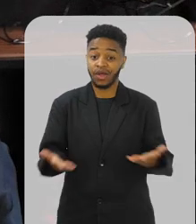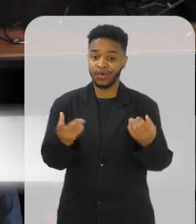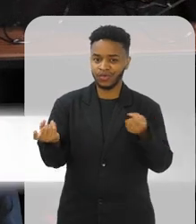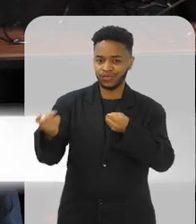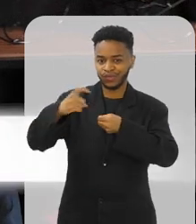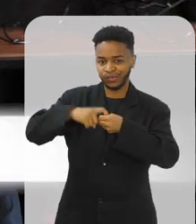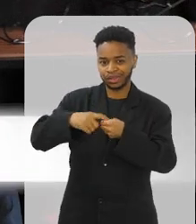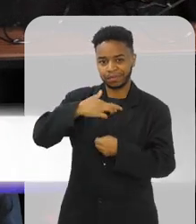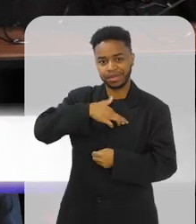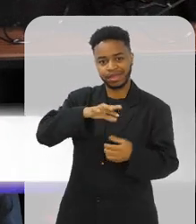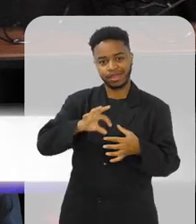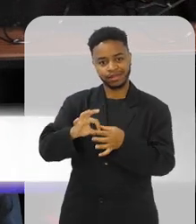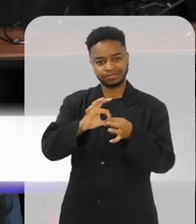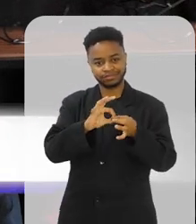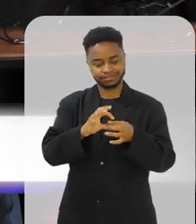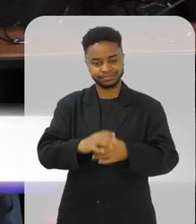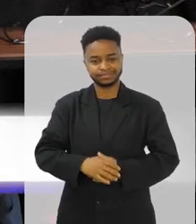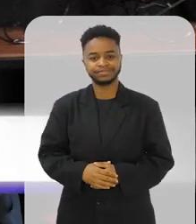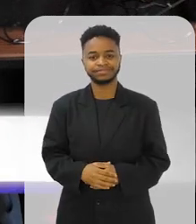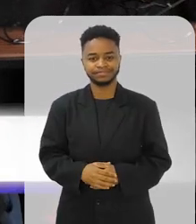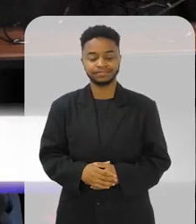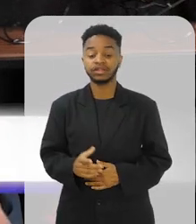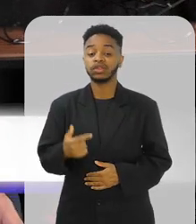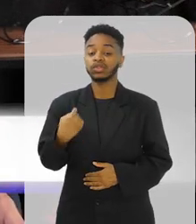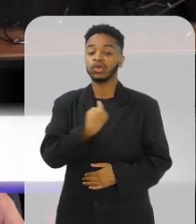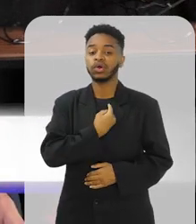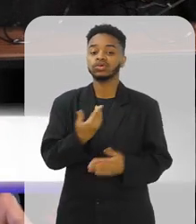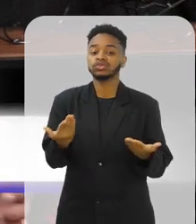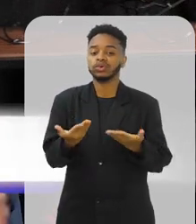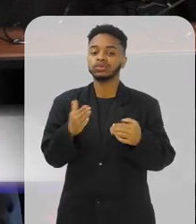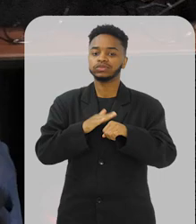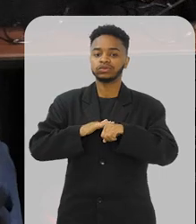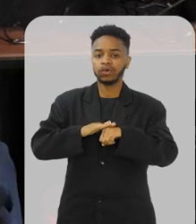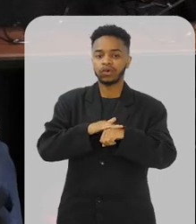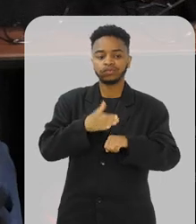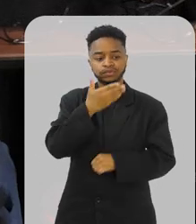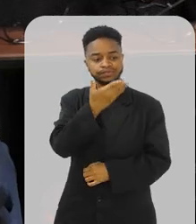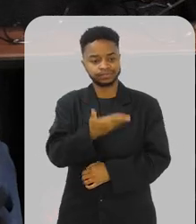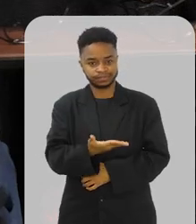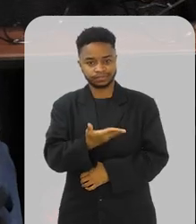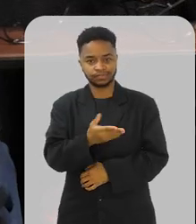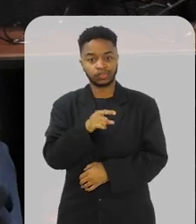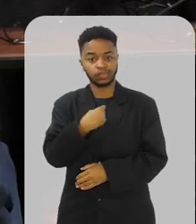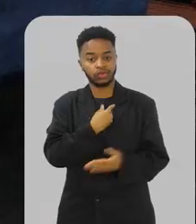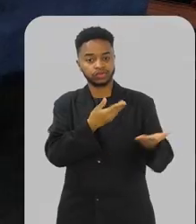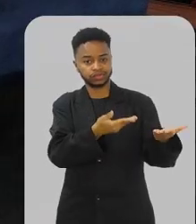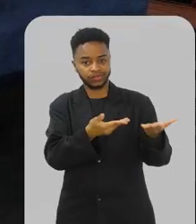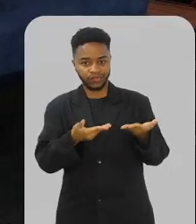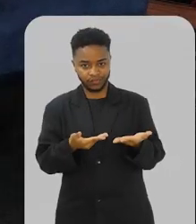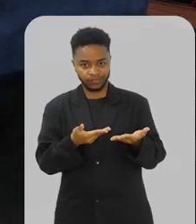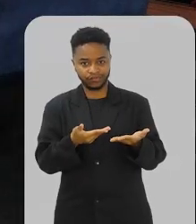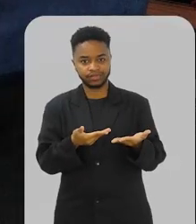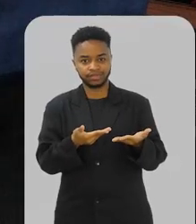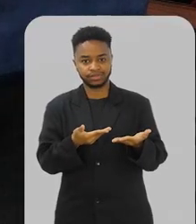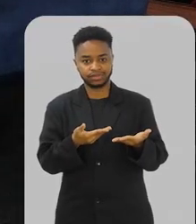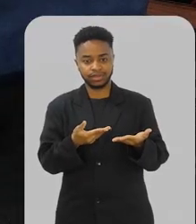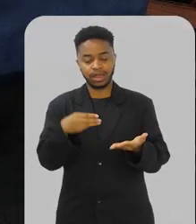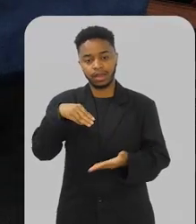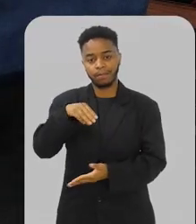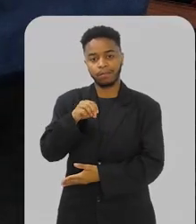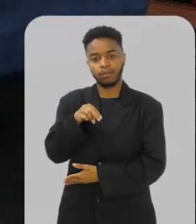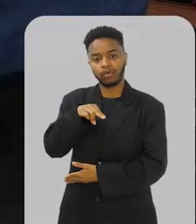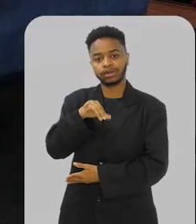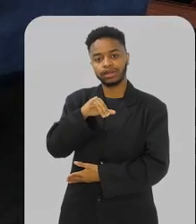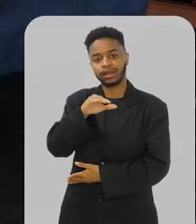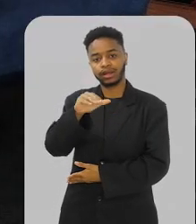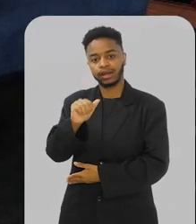Voltamos com o programa Religária, conversando hoje com a nossa convidada, doutora